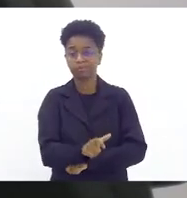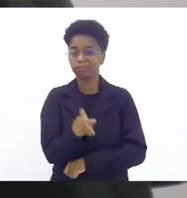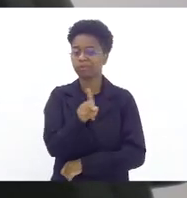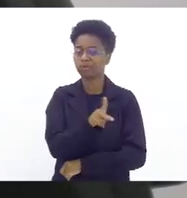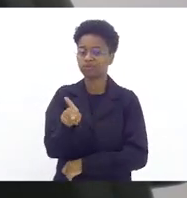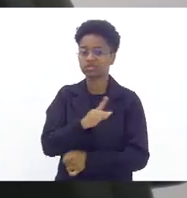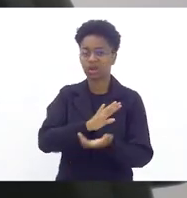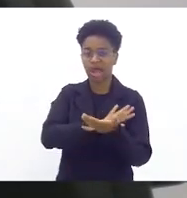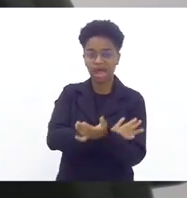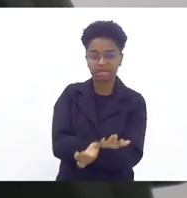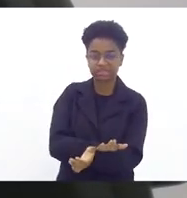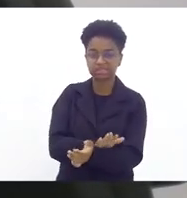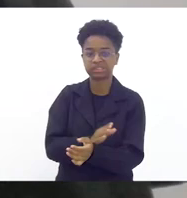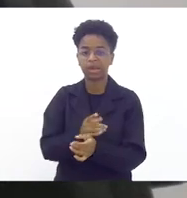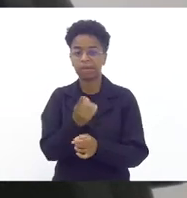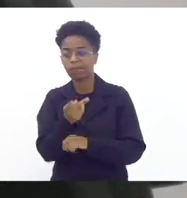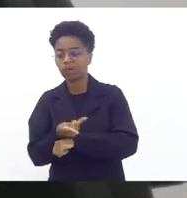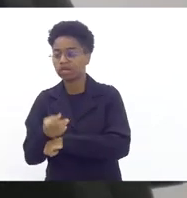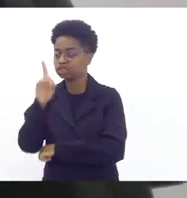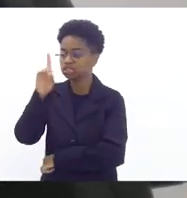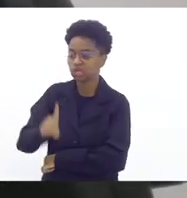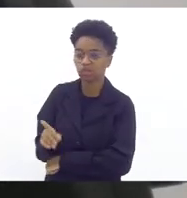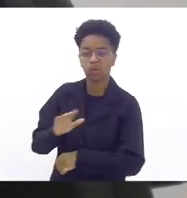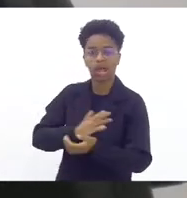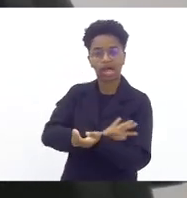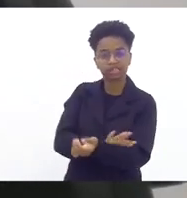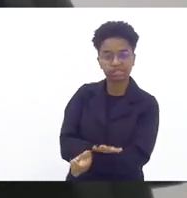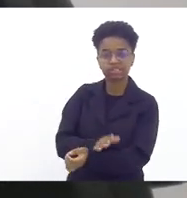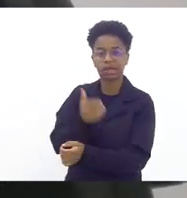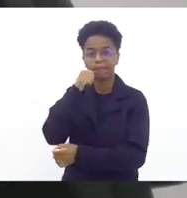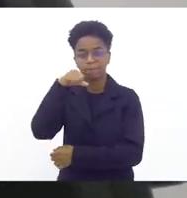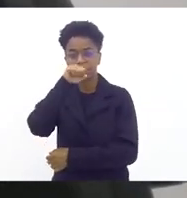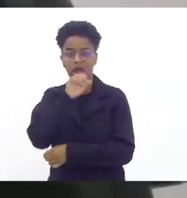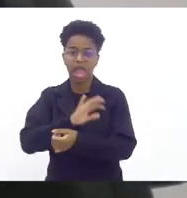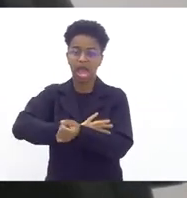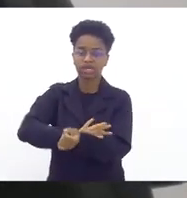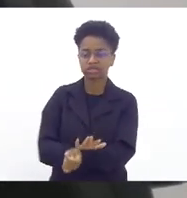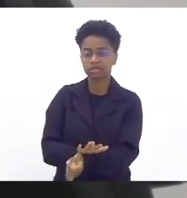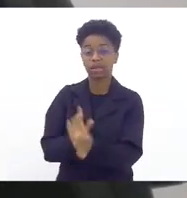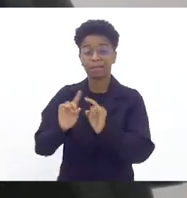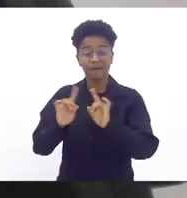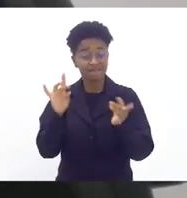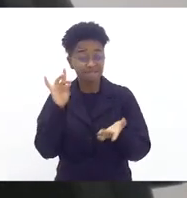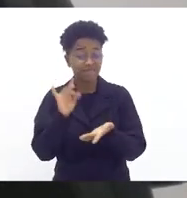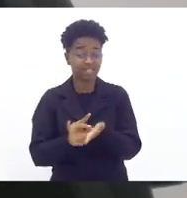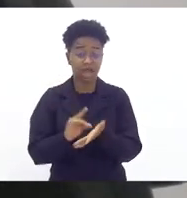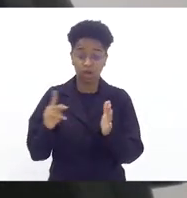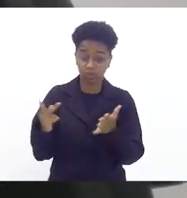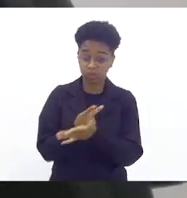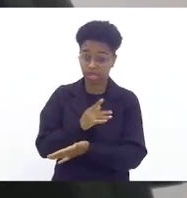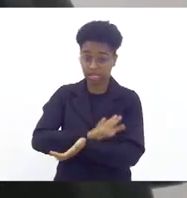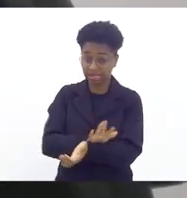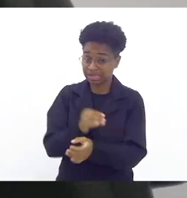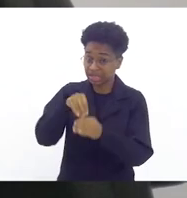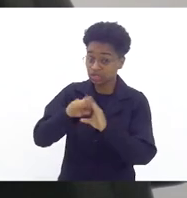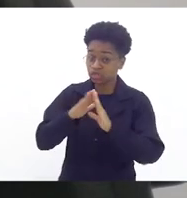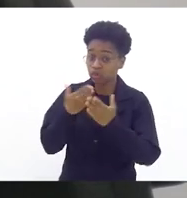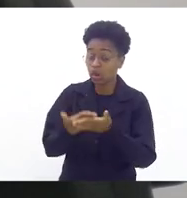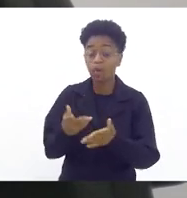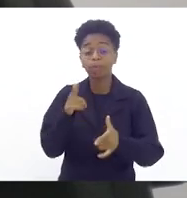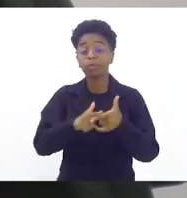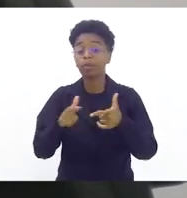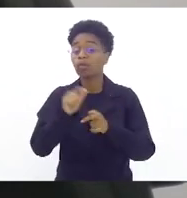atrás da diretora que foi racista, o colega que foi racista, a mãe que foi racista. Quando acontece racismo na escola o problema é da